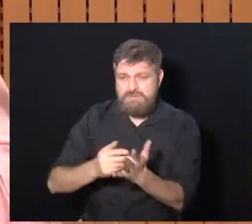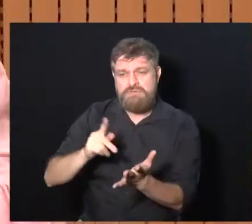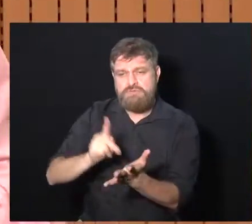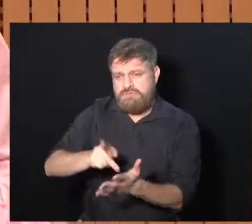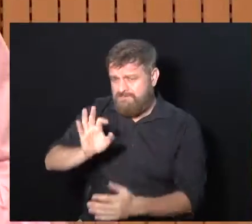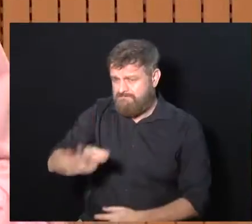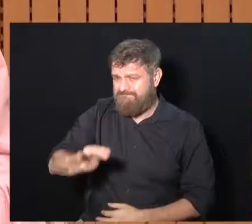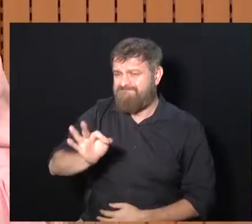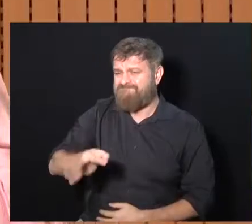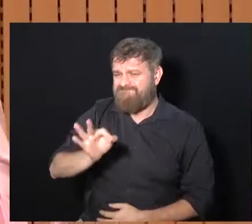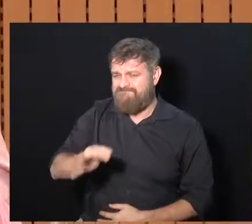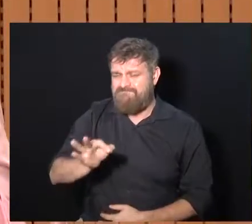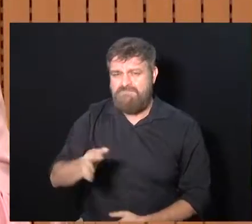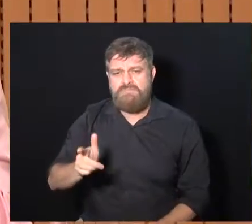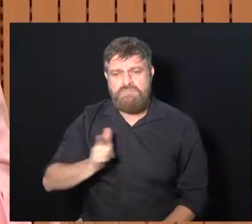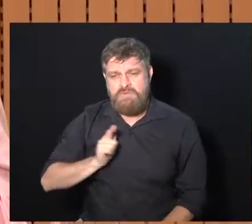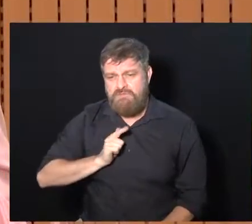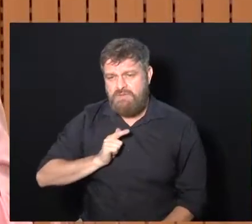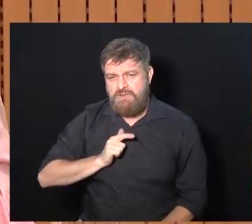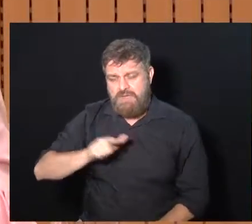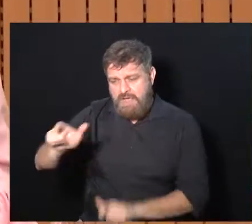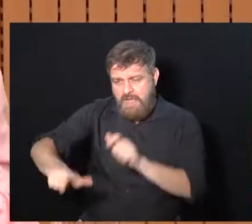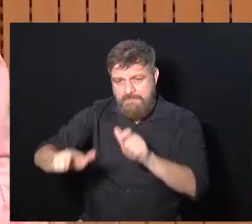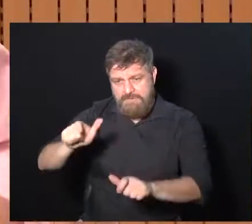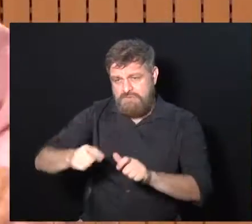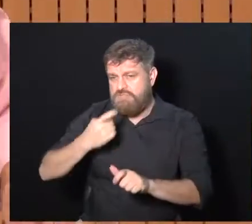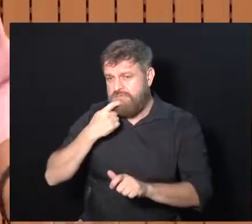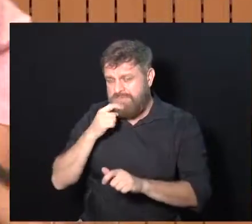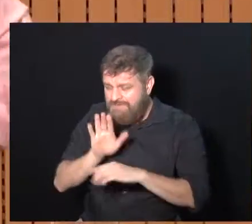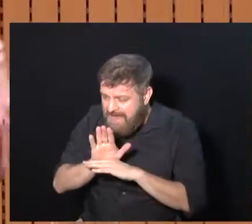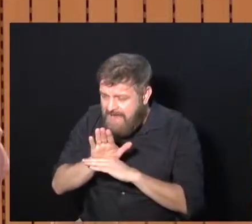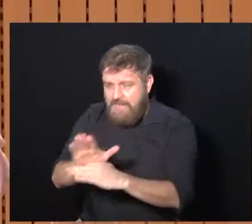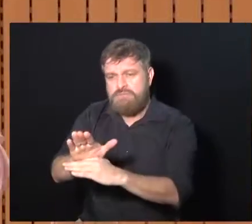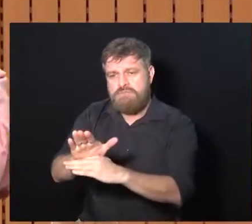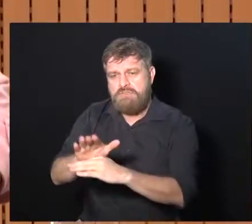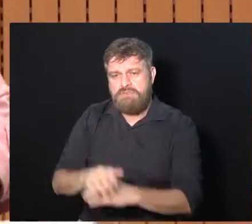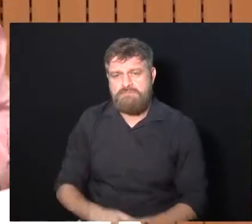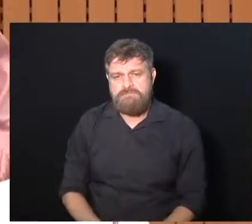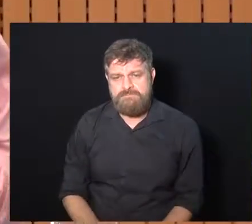com certeza absoluta, eu acho que vai ajudar muitos munícipes na nossa cidade de Campinas.